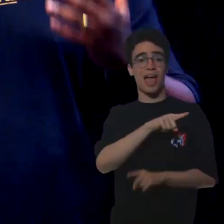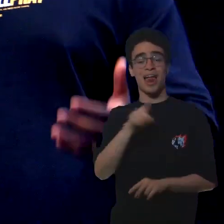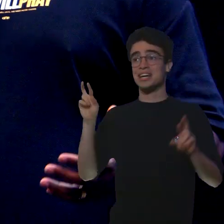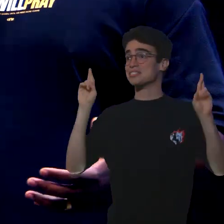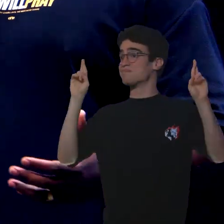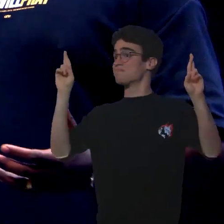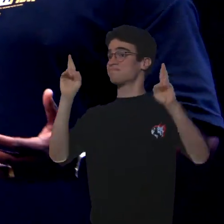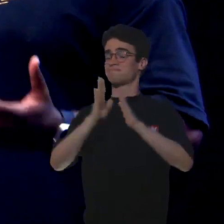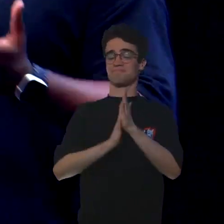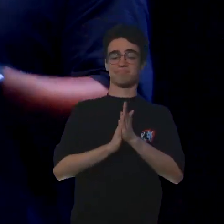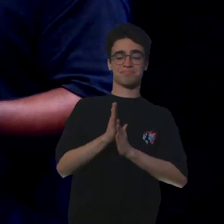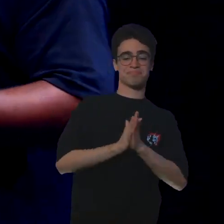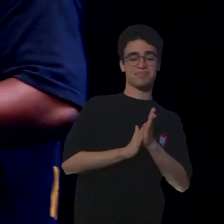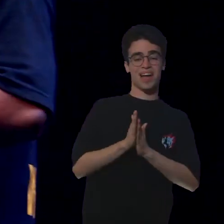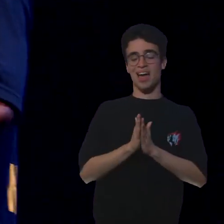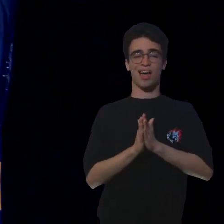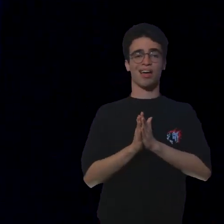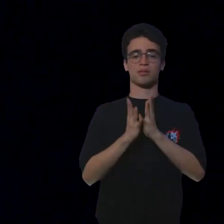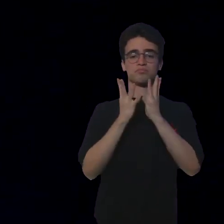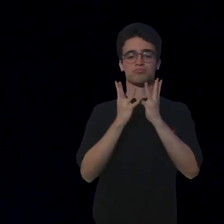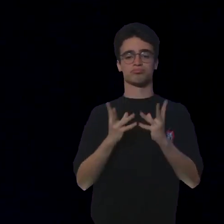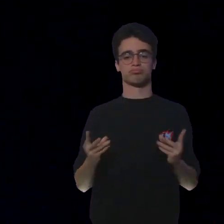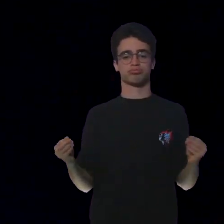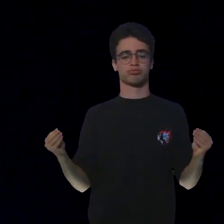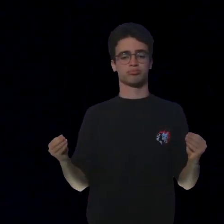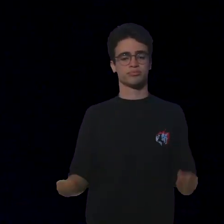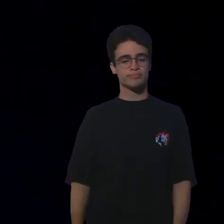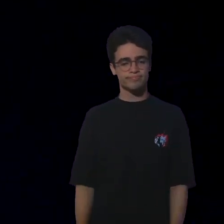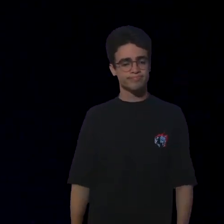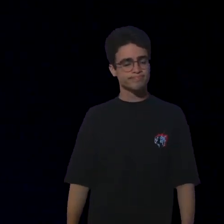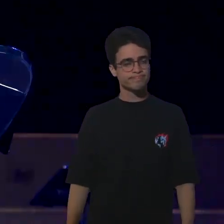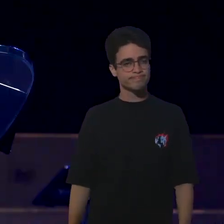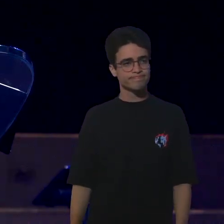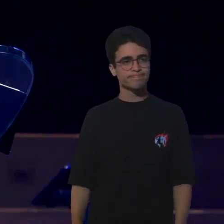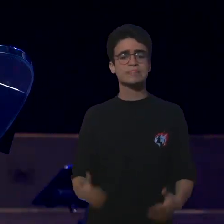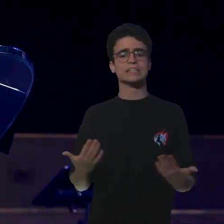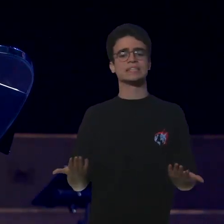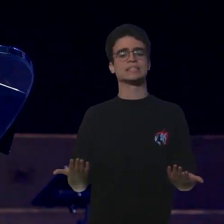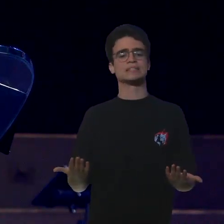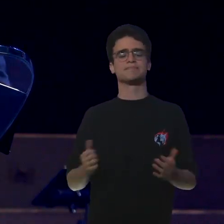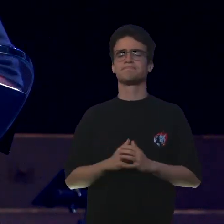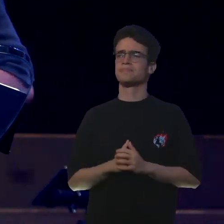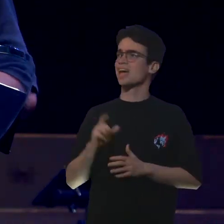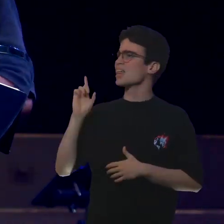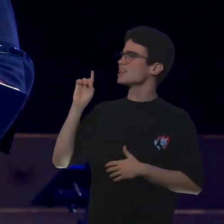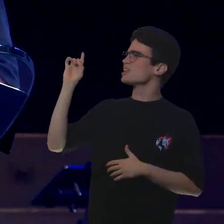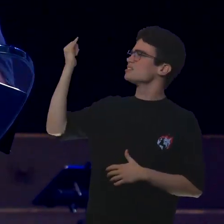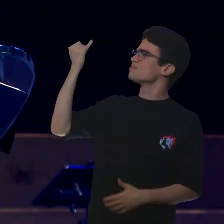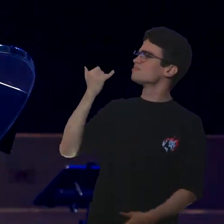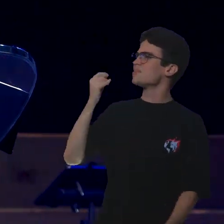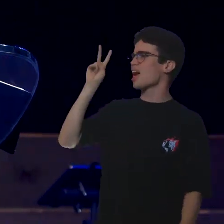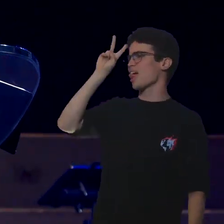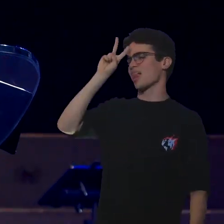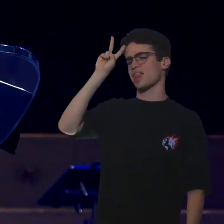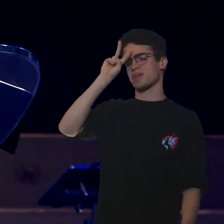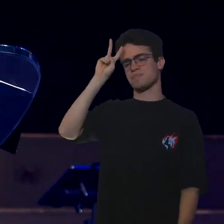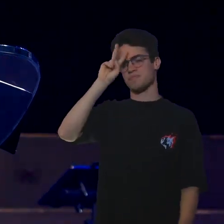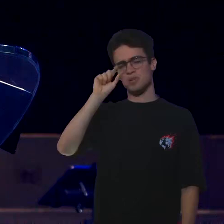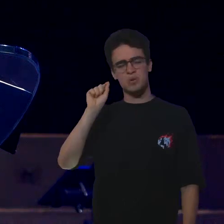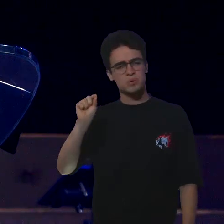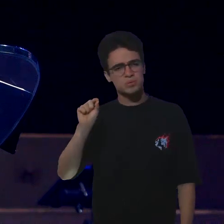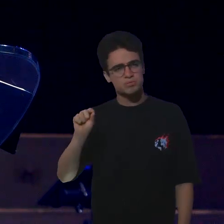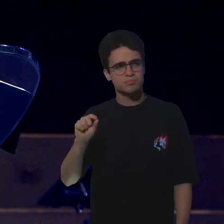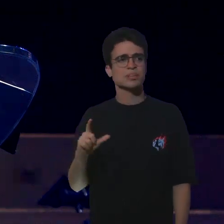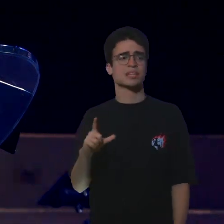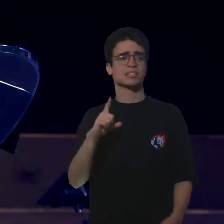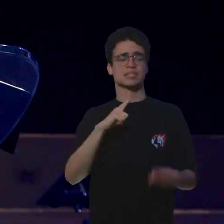foram criadas e estavam frustrados. Mas Deus me trouxe 3 pontos que a